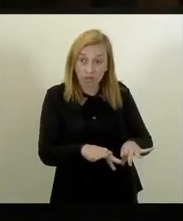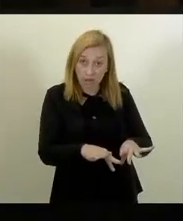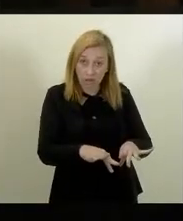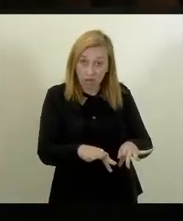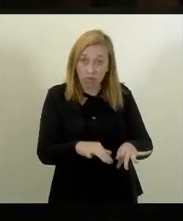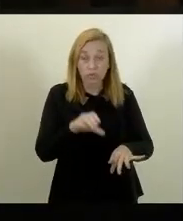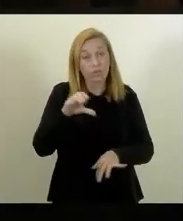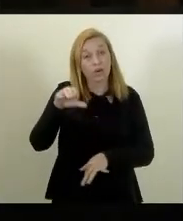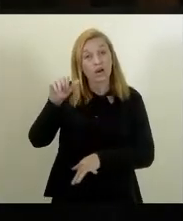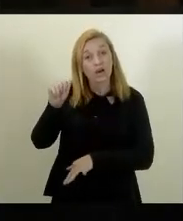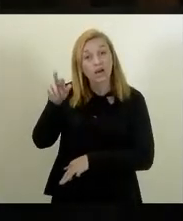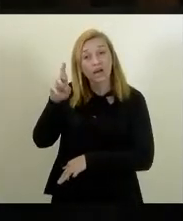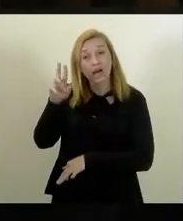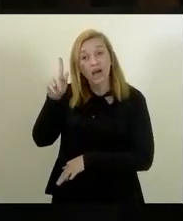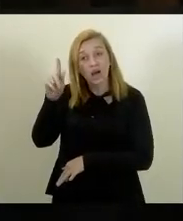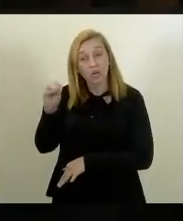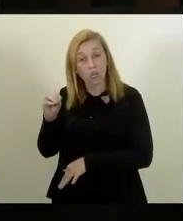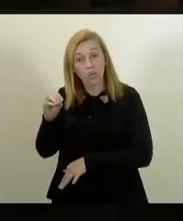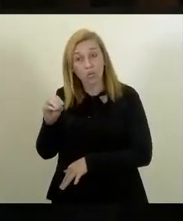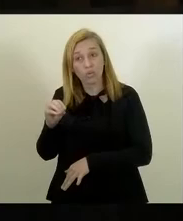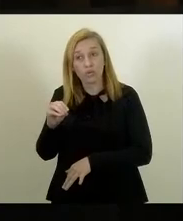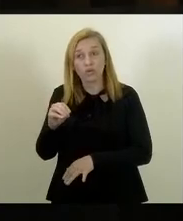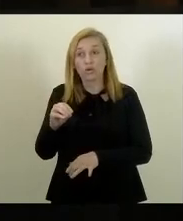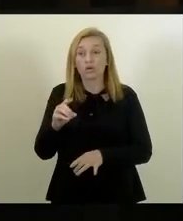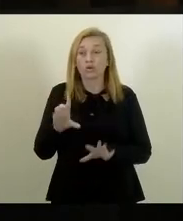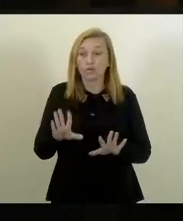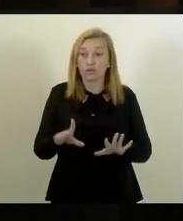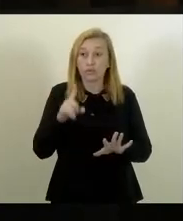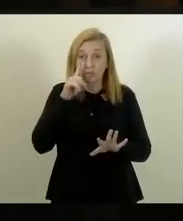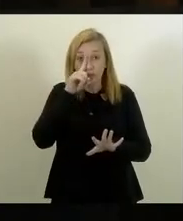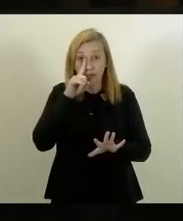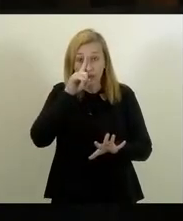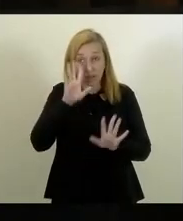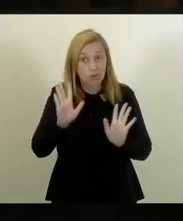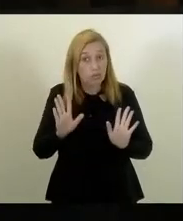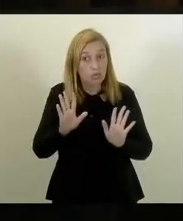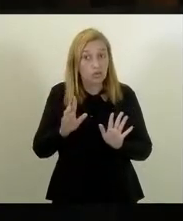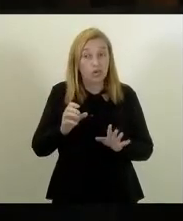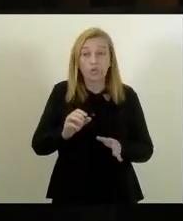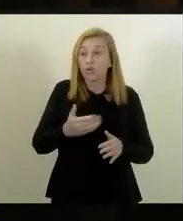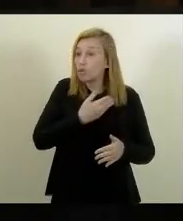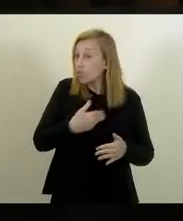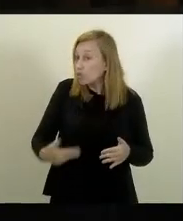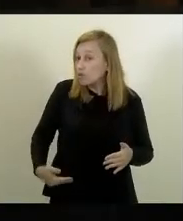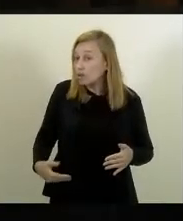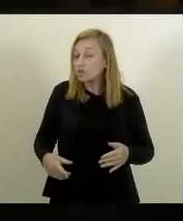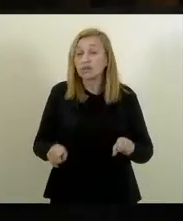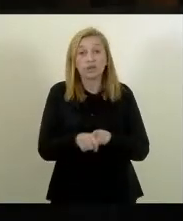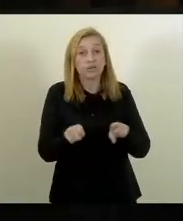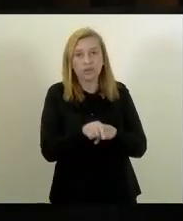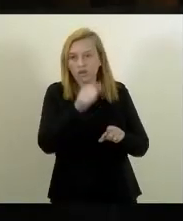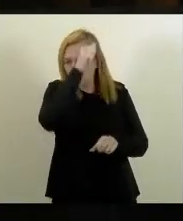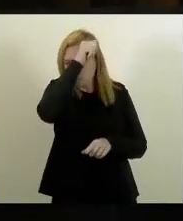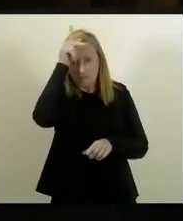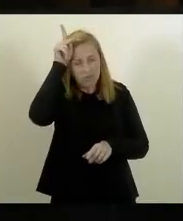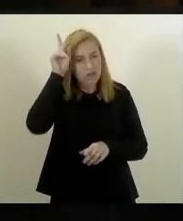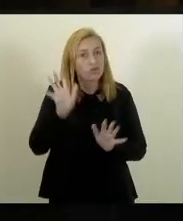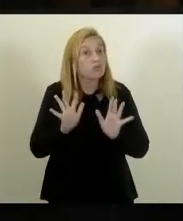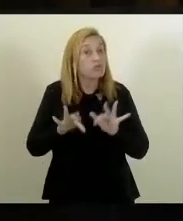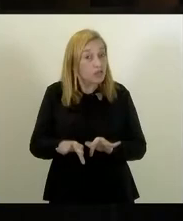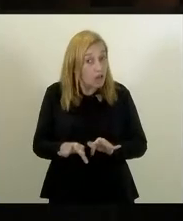cabo, fica aqui um perigo iminente para o governo e para os prefeitos, que, ao